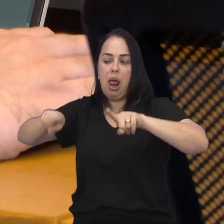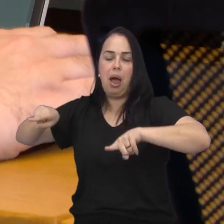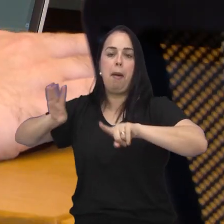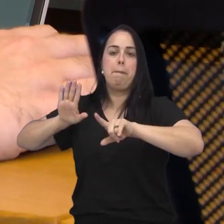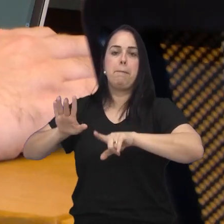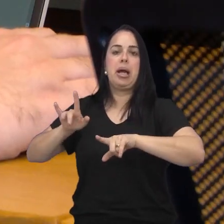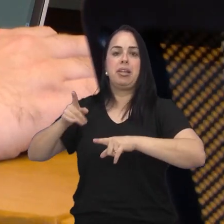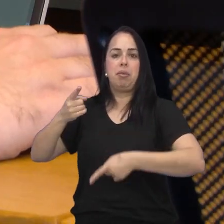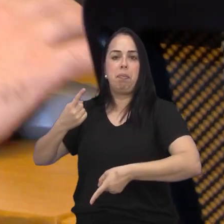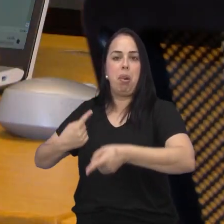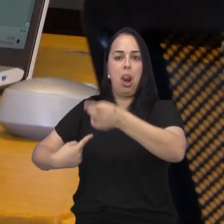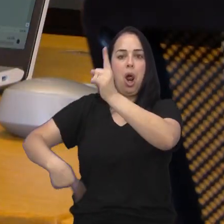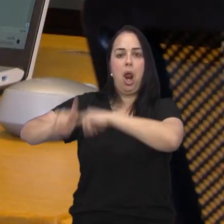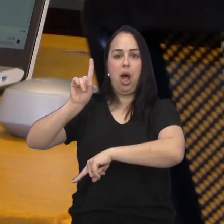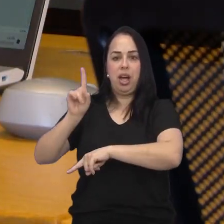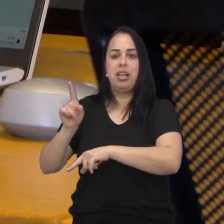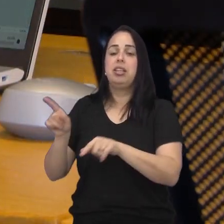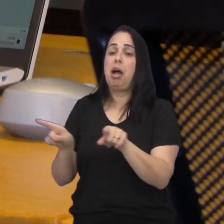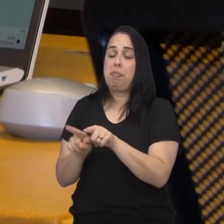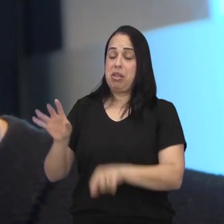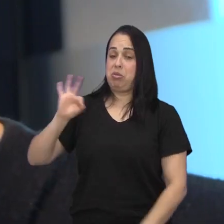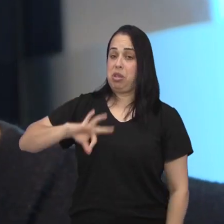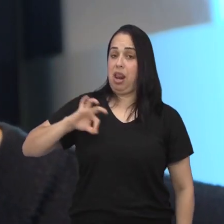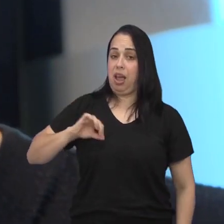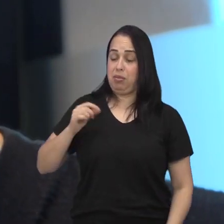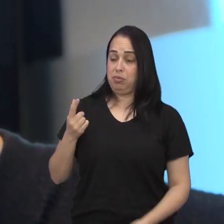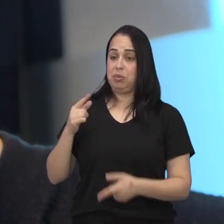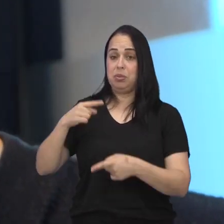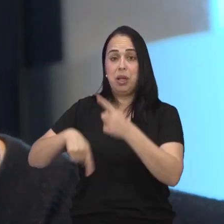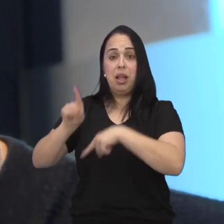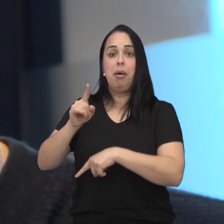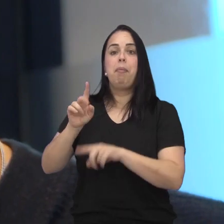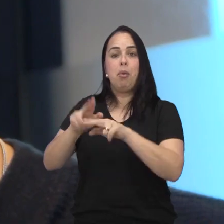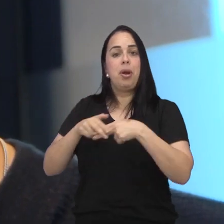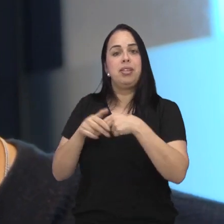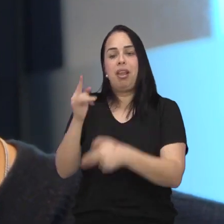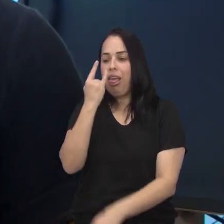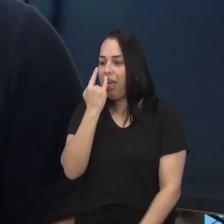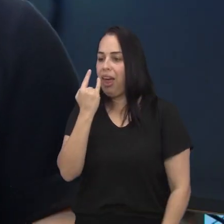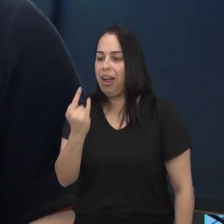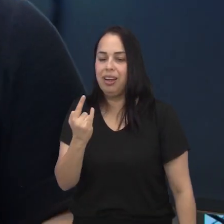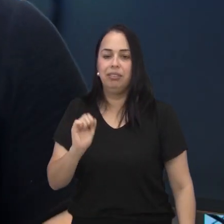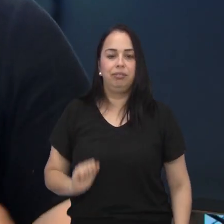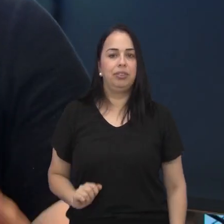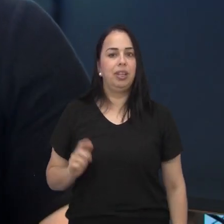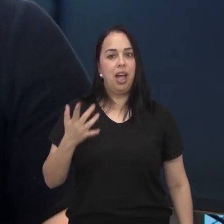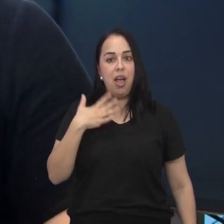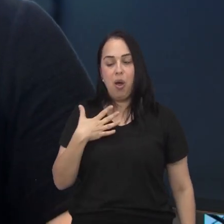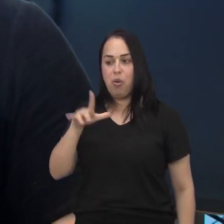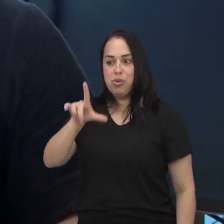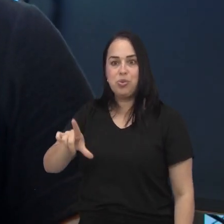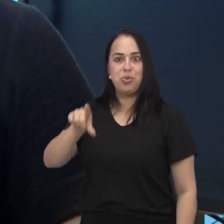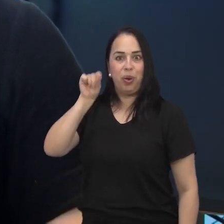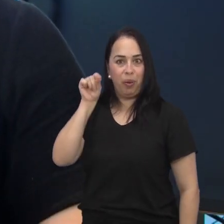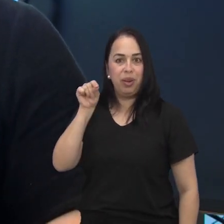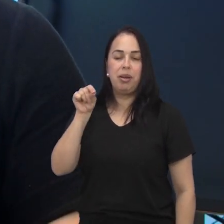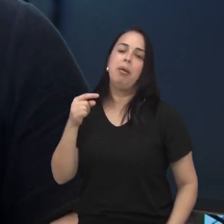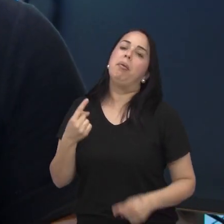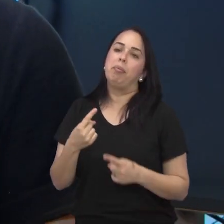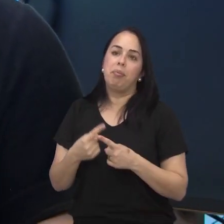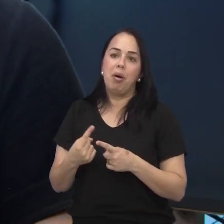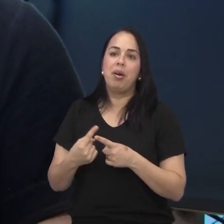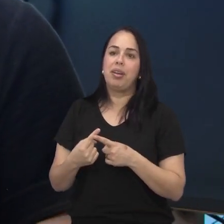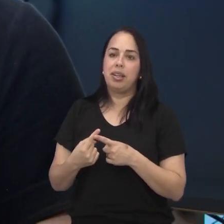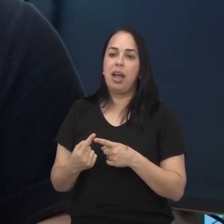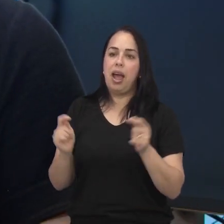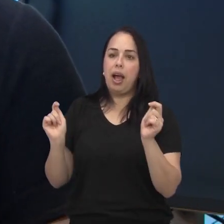têm mais chances de ascensão de cargo e salário, aspecto que atraiu Pedro. Eu escolhi a iniciativa privada,